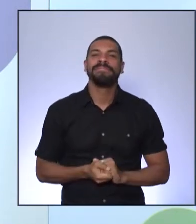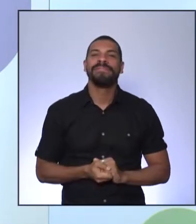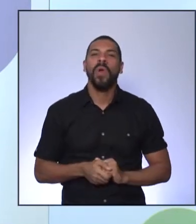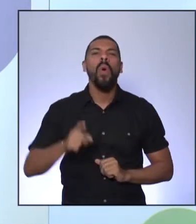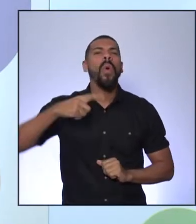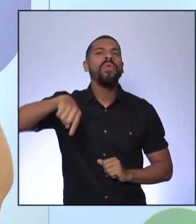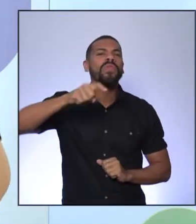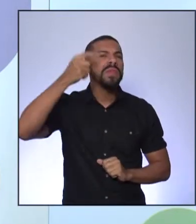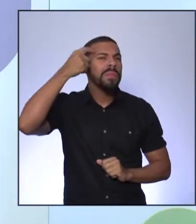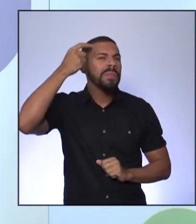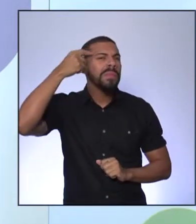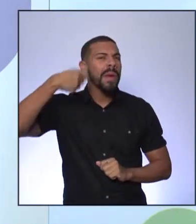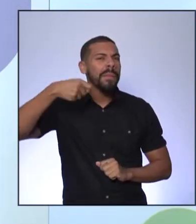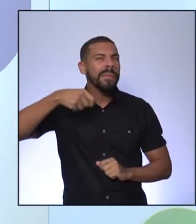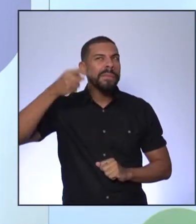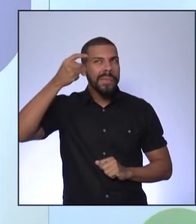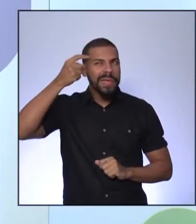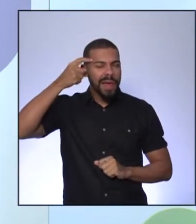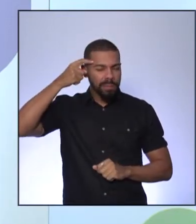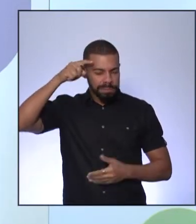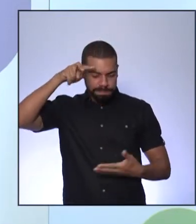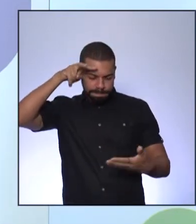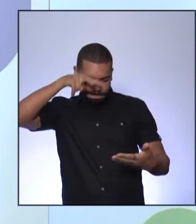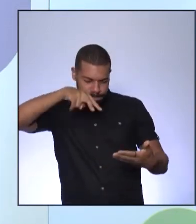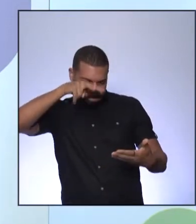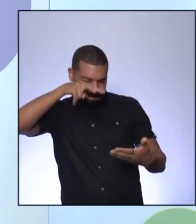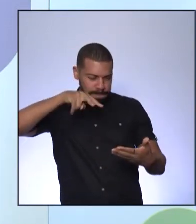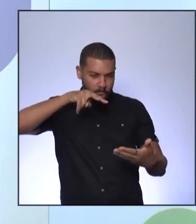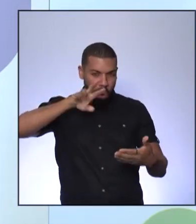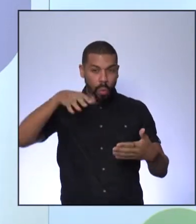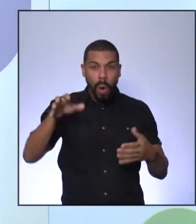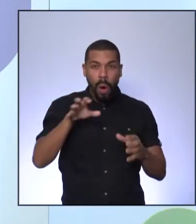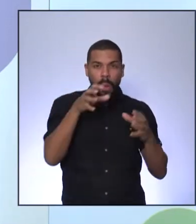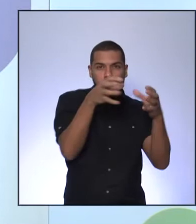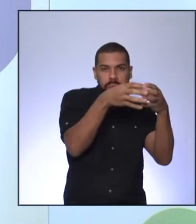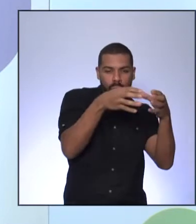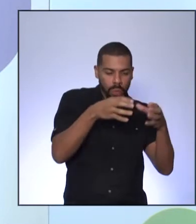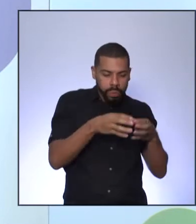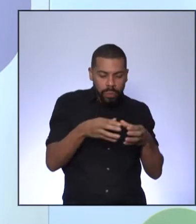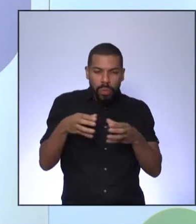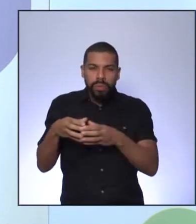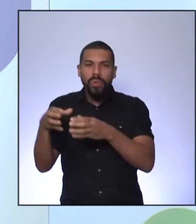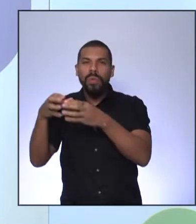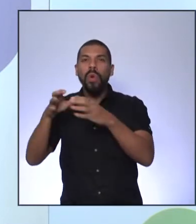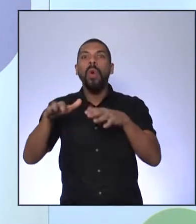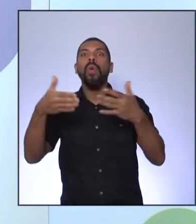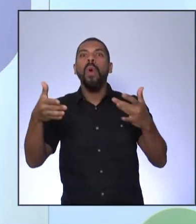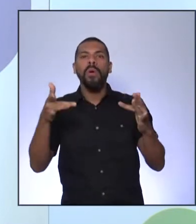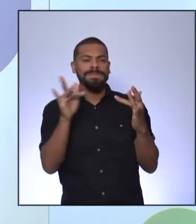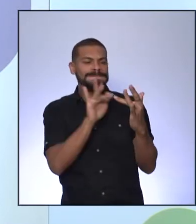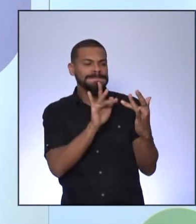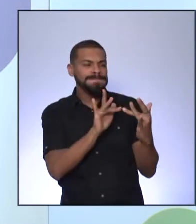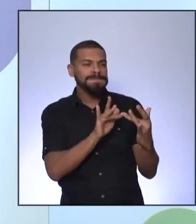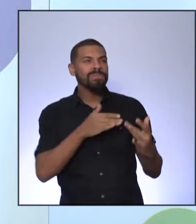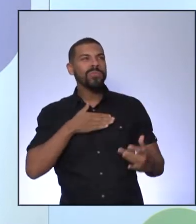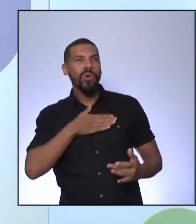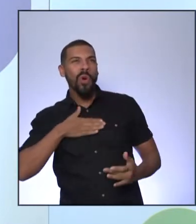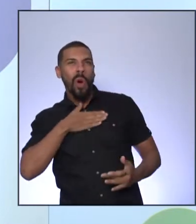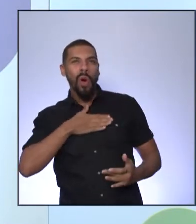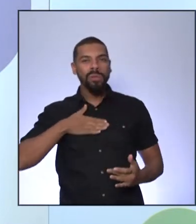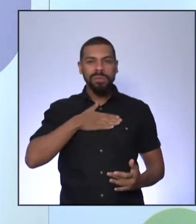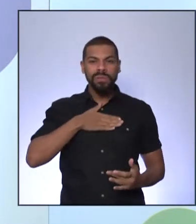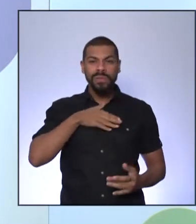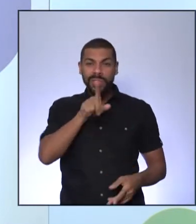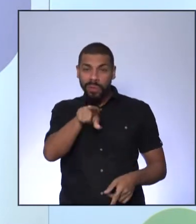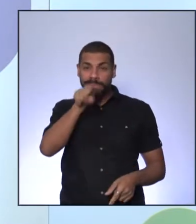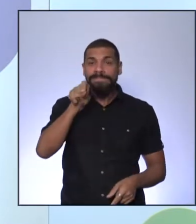têm que refletir? Olhar qual dessas áreas de conhecimento vocês mais têm afinidade e se